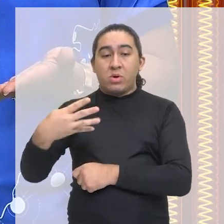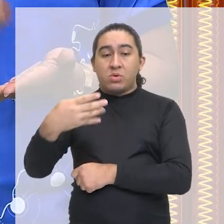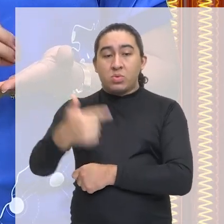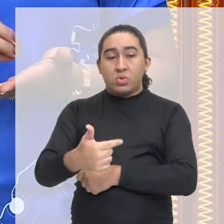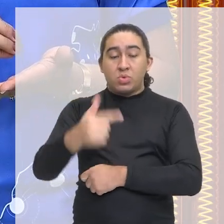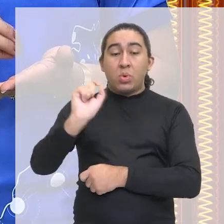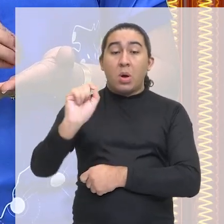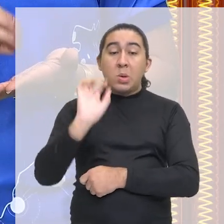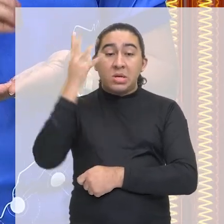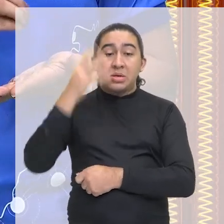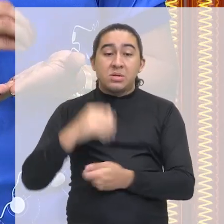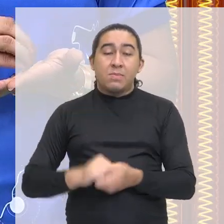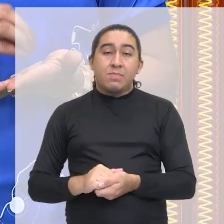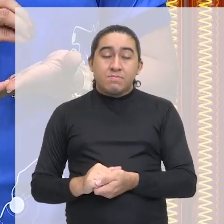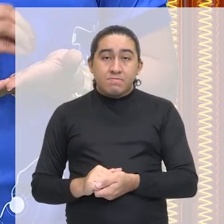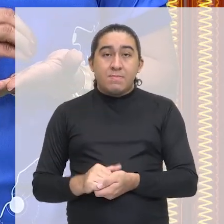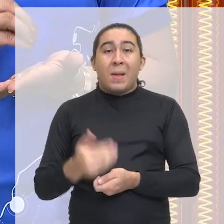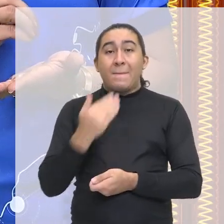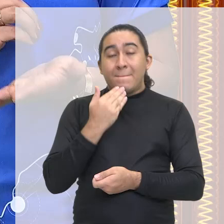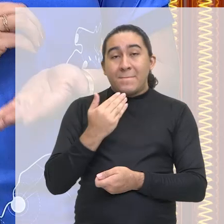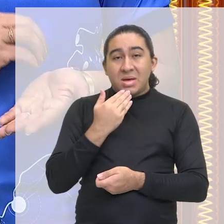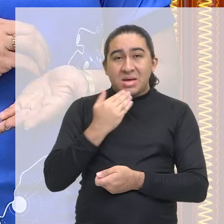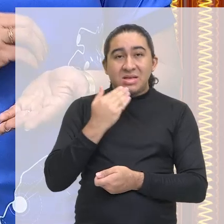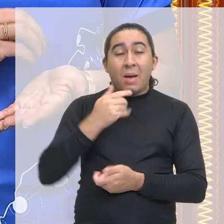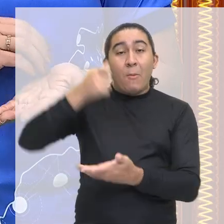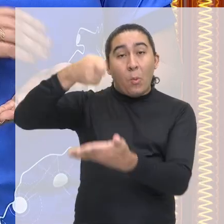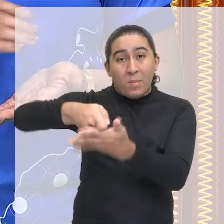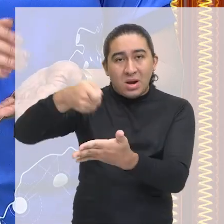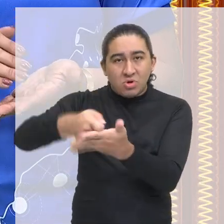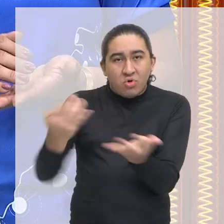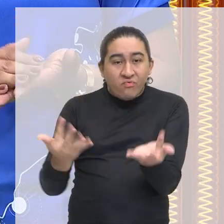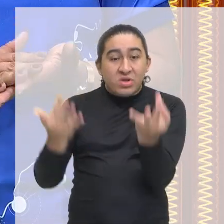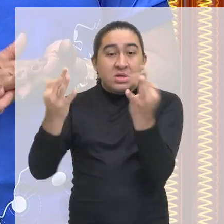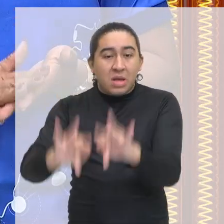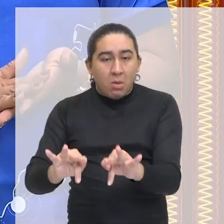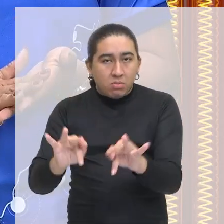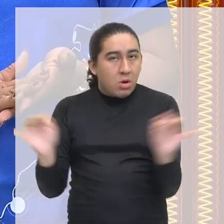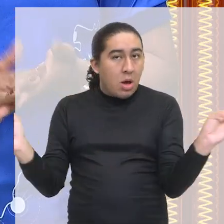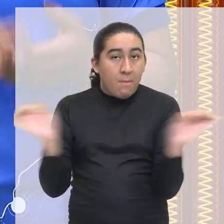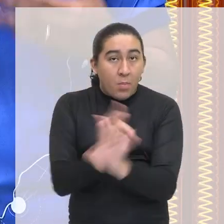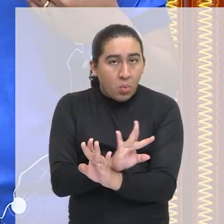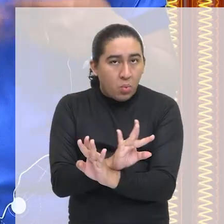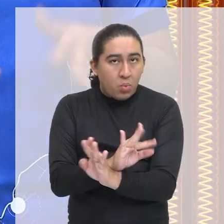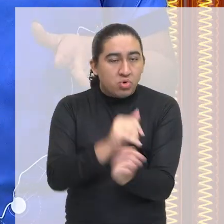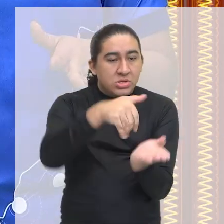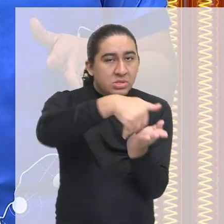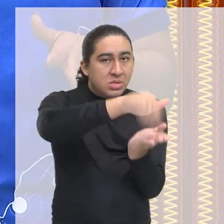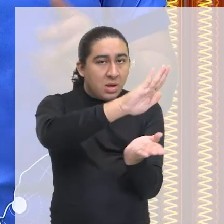1942. O que ele fala, né? Exigência do fim imediato do domínio britânico. Ou seja, quer